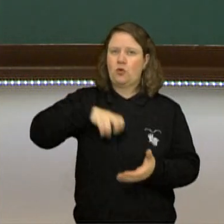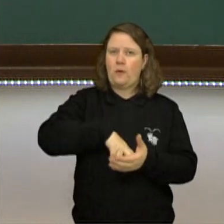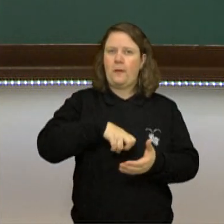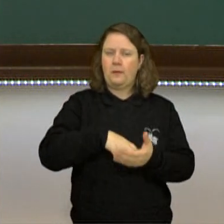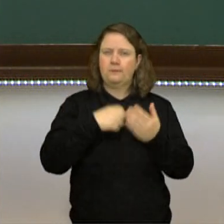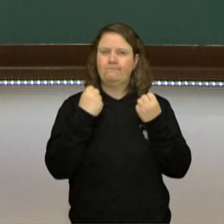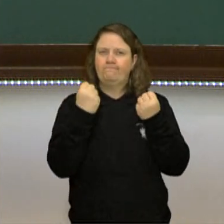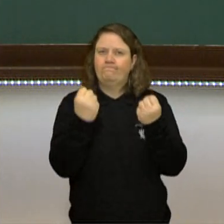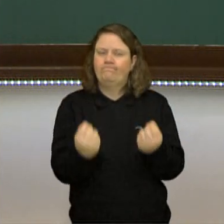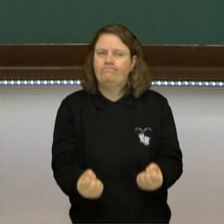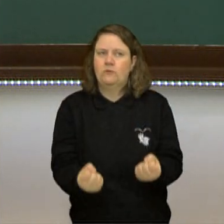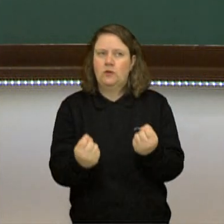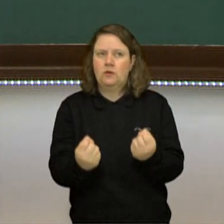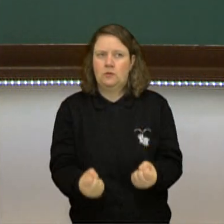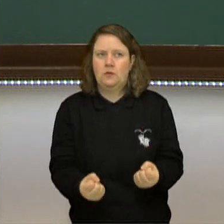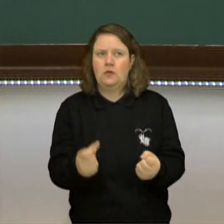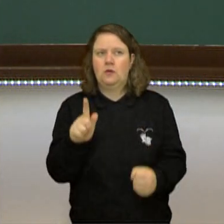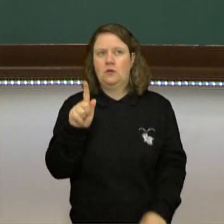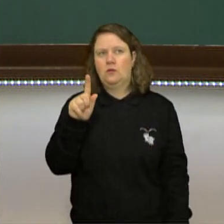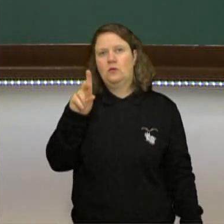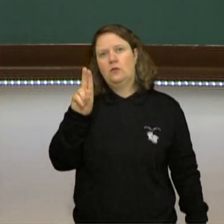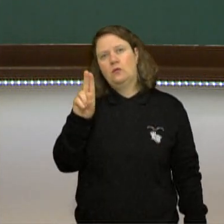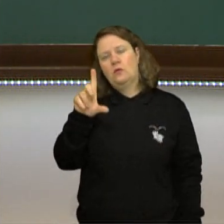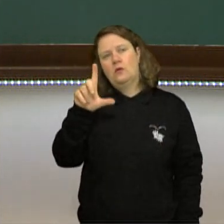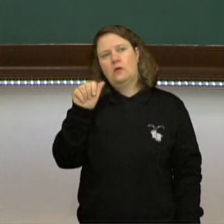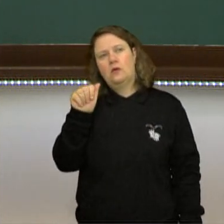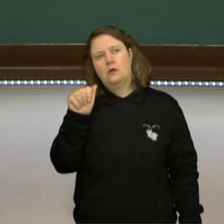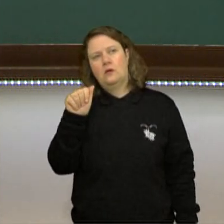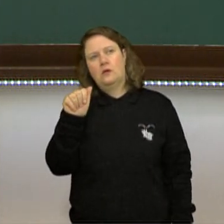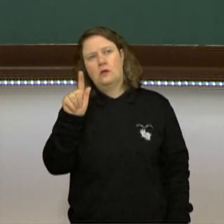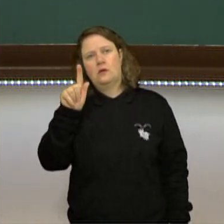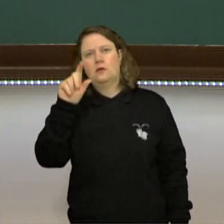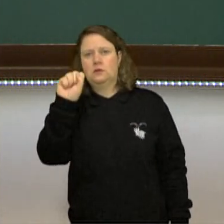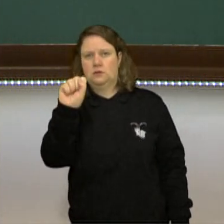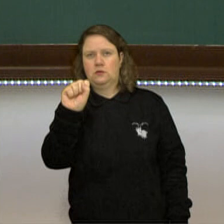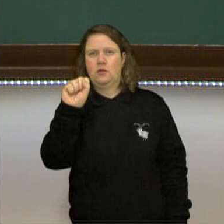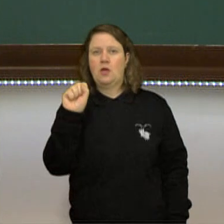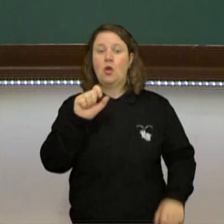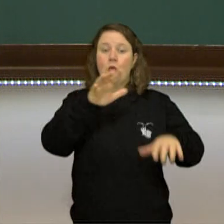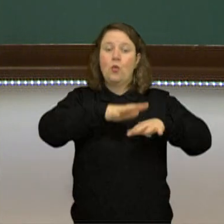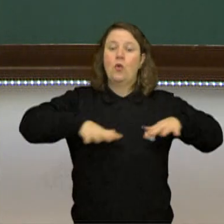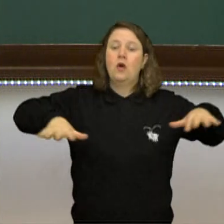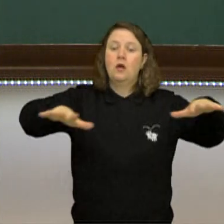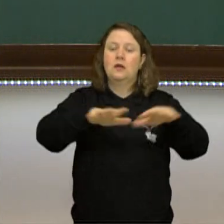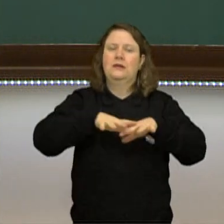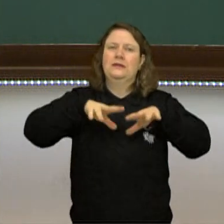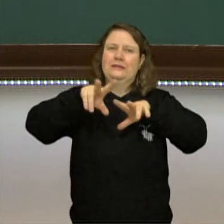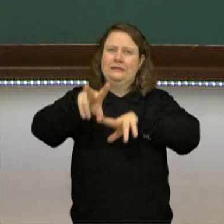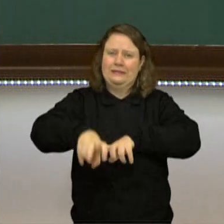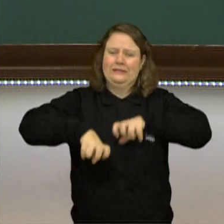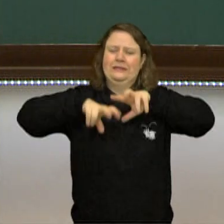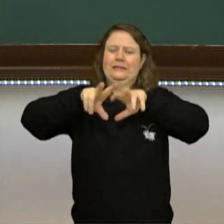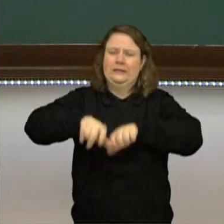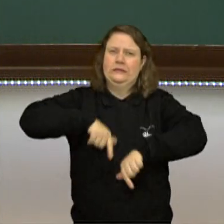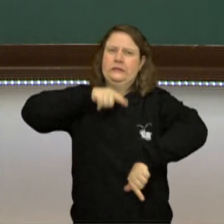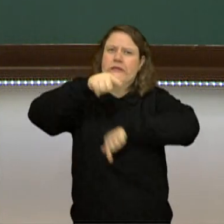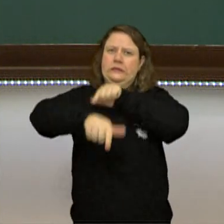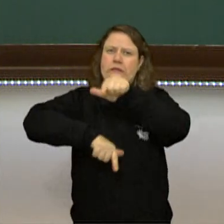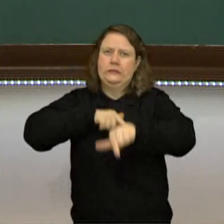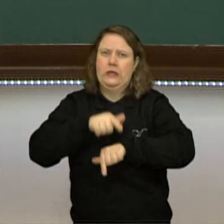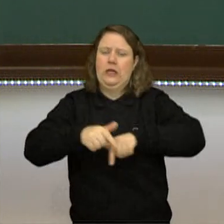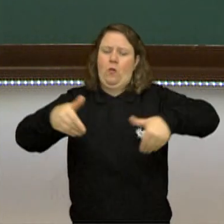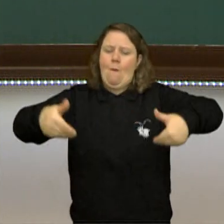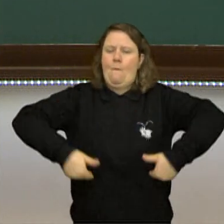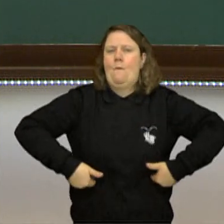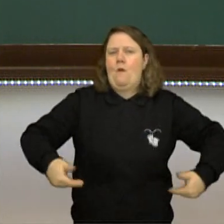O gulag eram campos de trabalho escravos, em que as populações eram enviadas para lá e elas trabalhavam passando